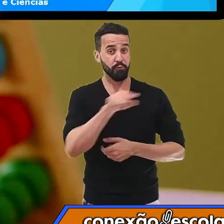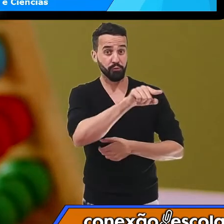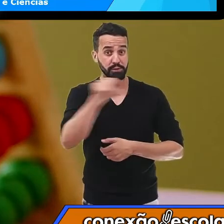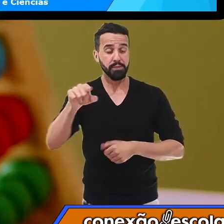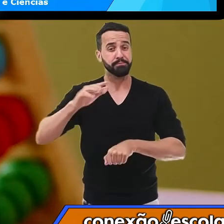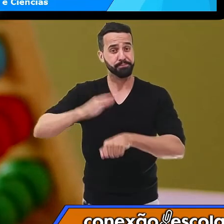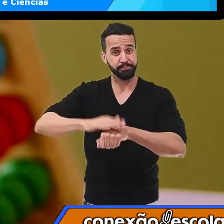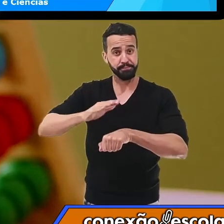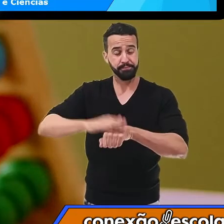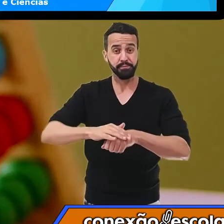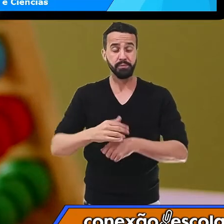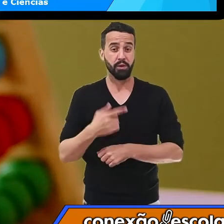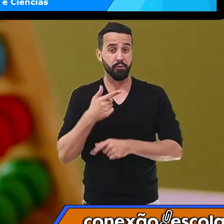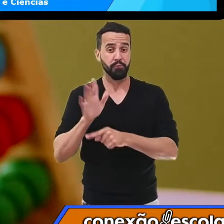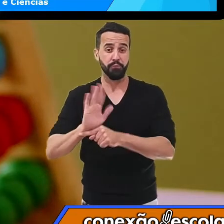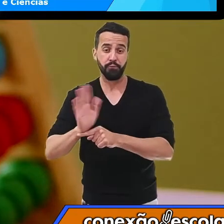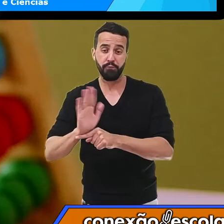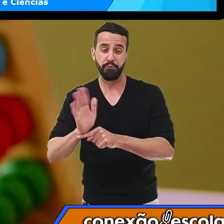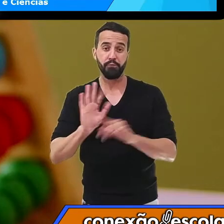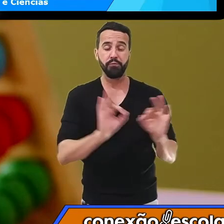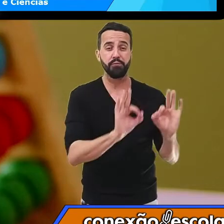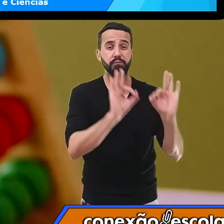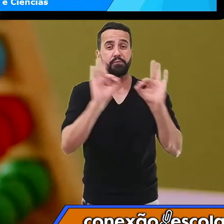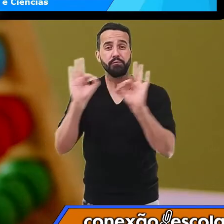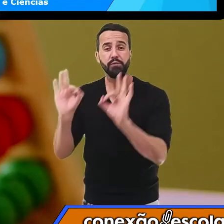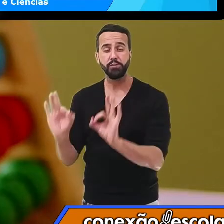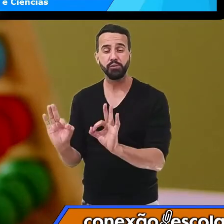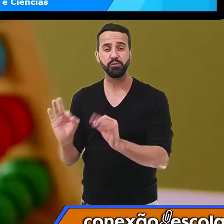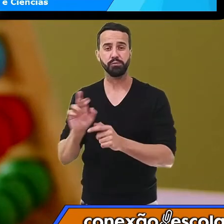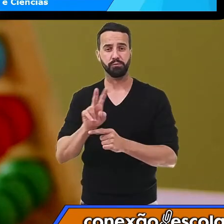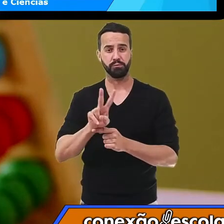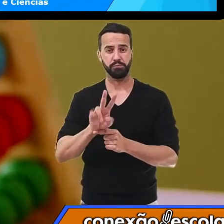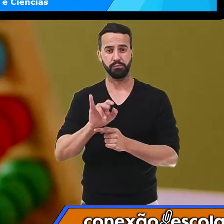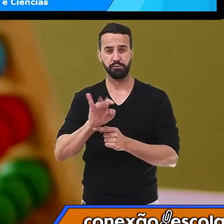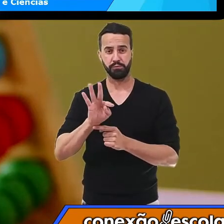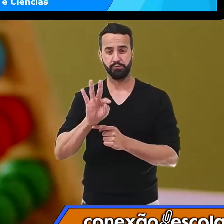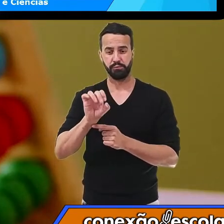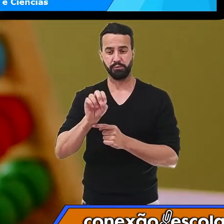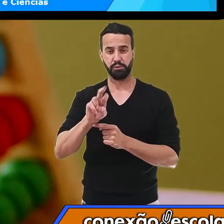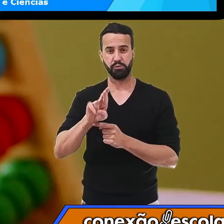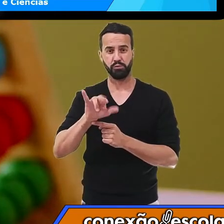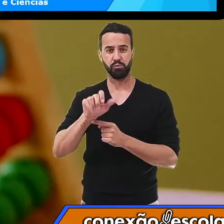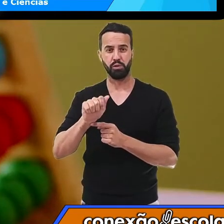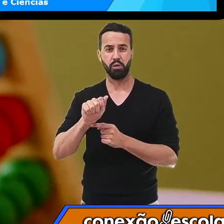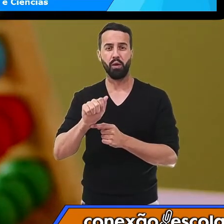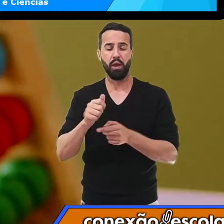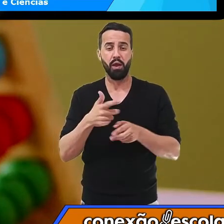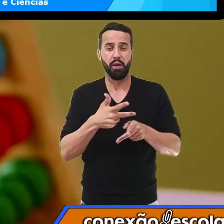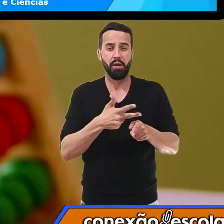Após assistir um vídeo, a Vitória, né, sobre